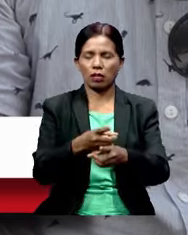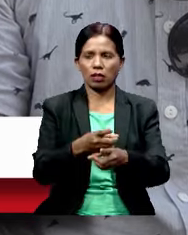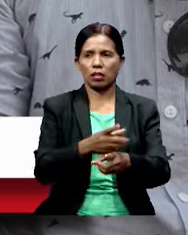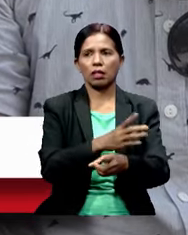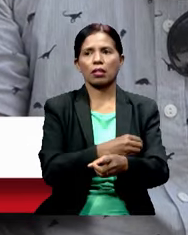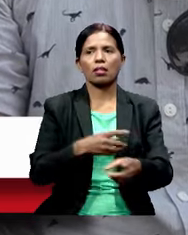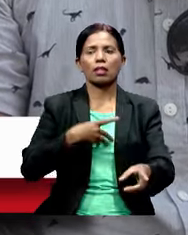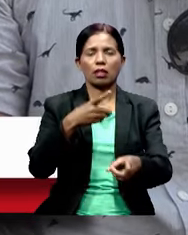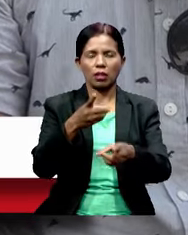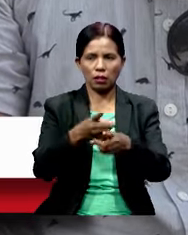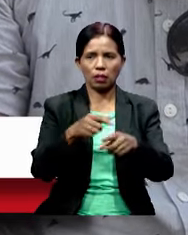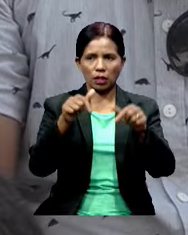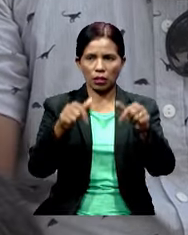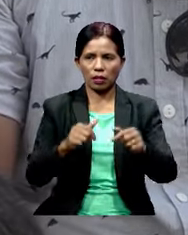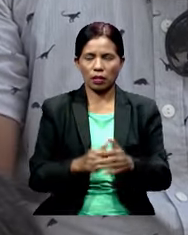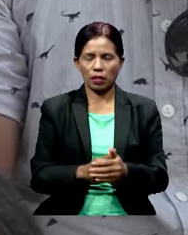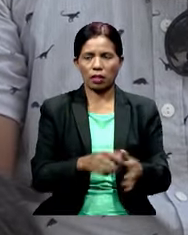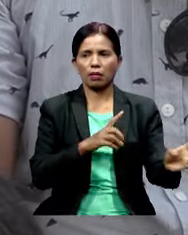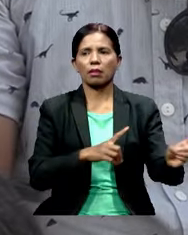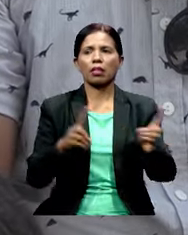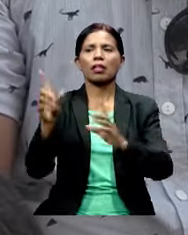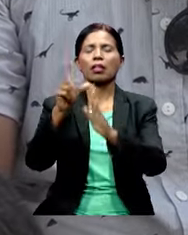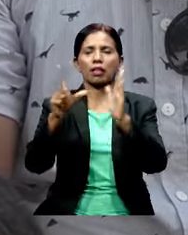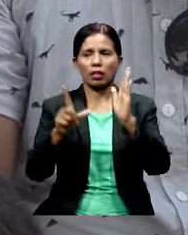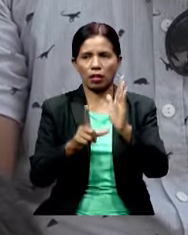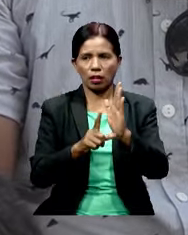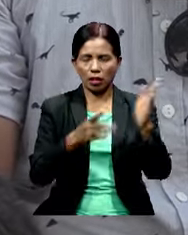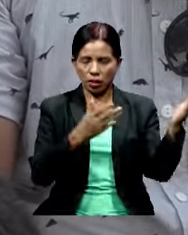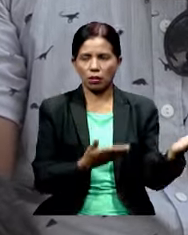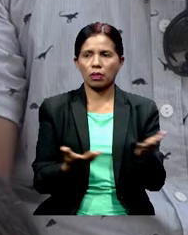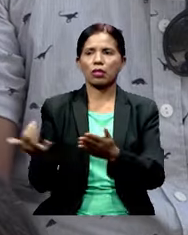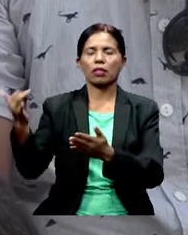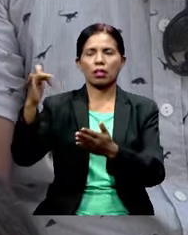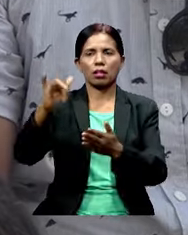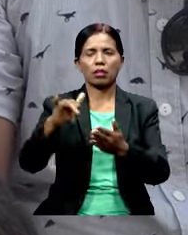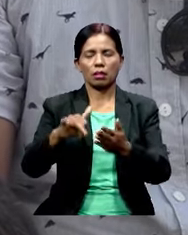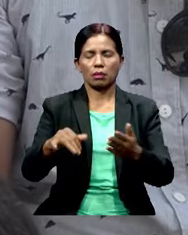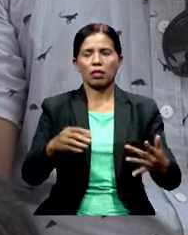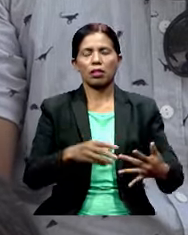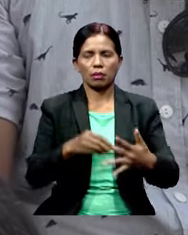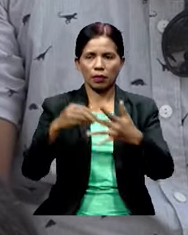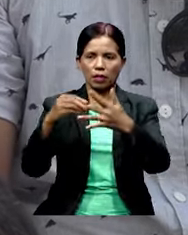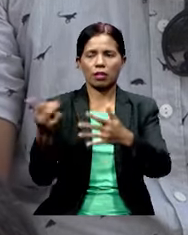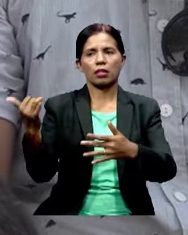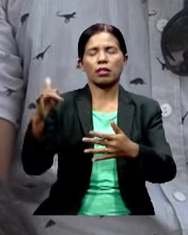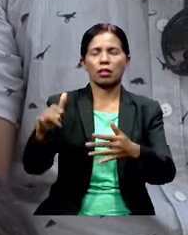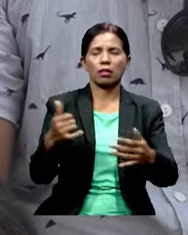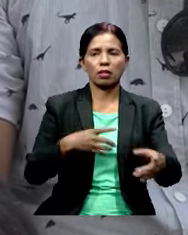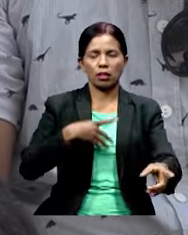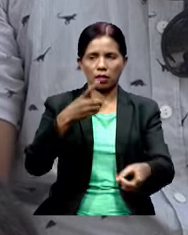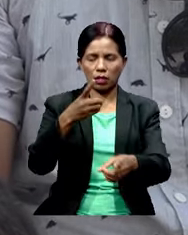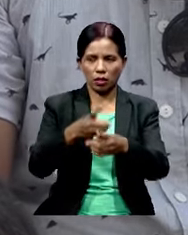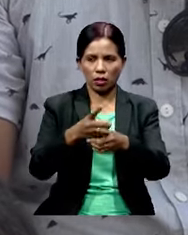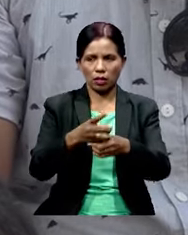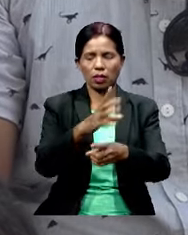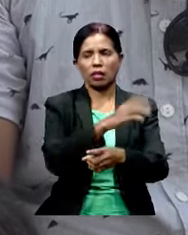não é direito, mas que implementa decreto-lei, lore Sira ba ingresso especial. Para Sira goza ser direito, regime